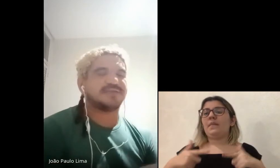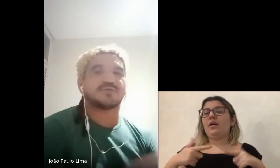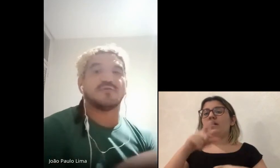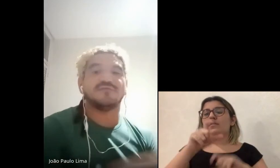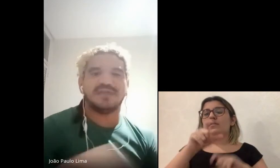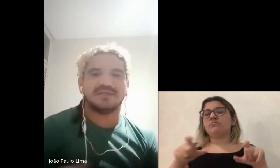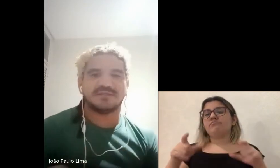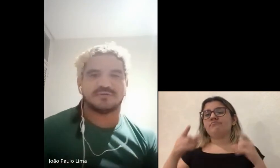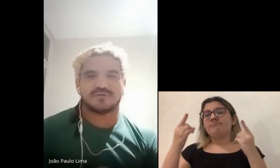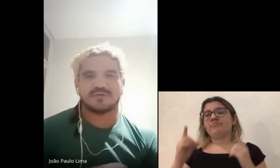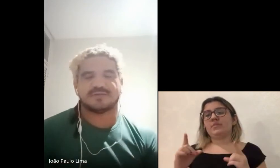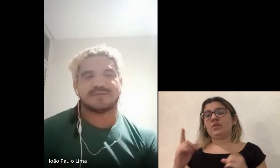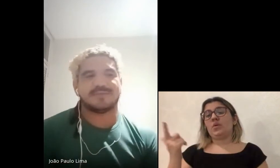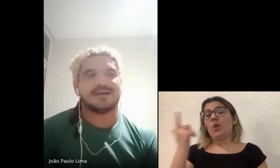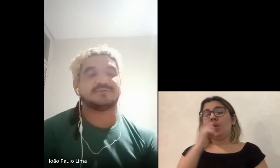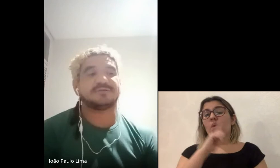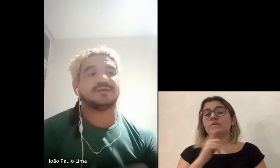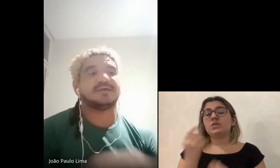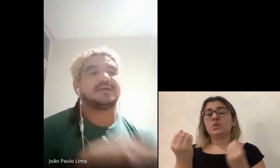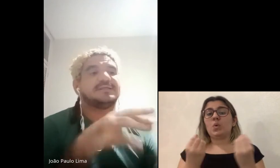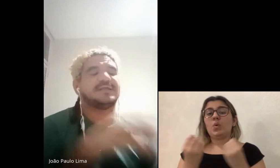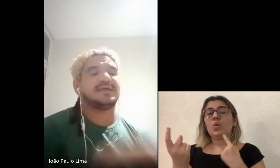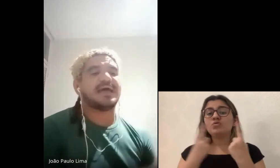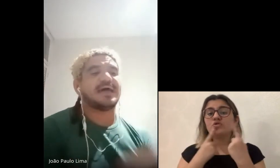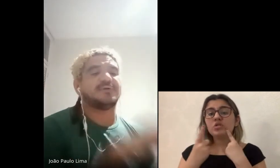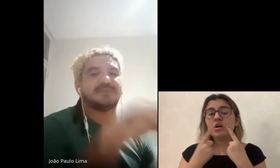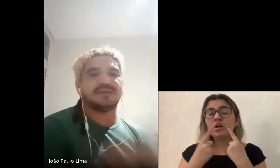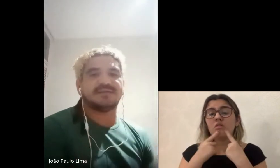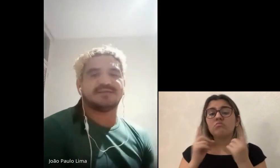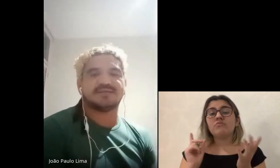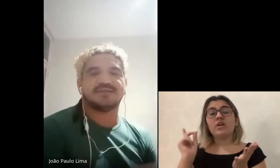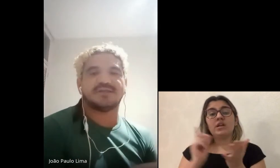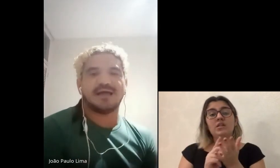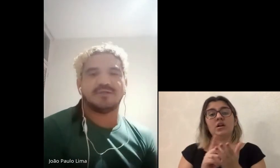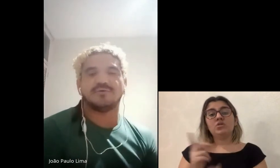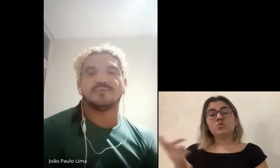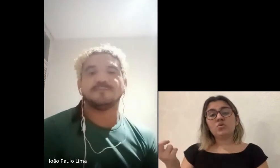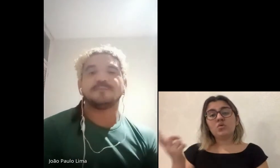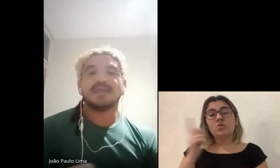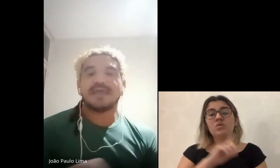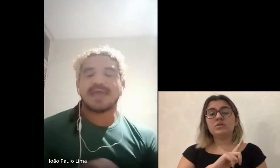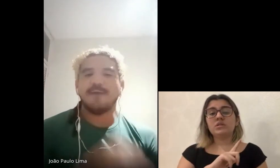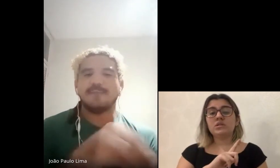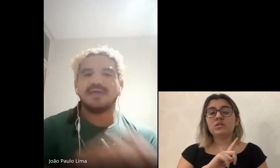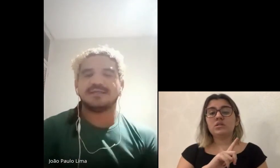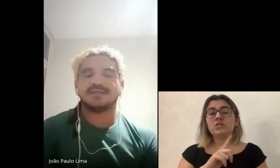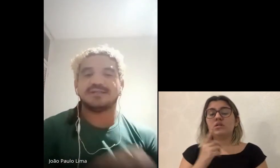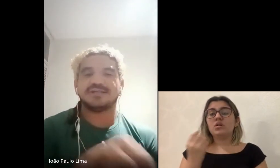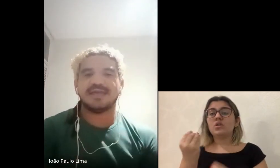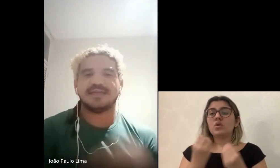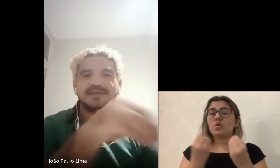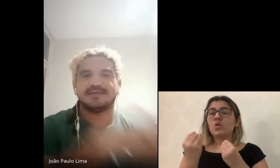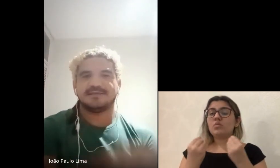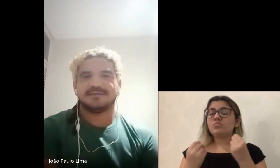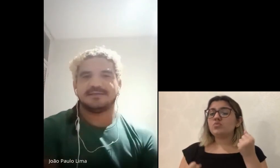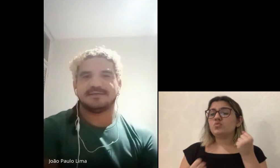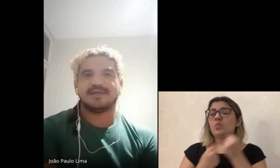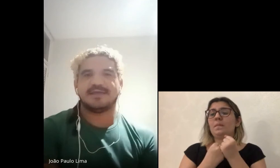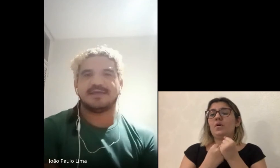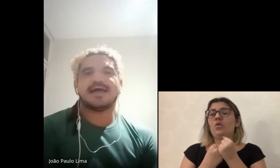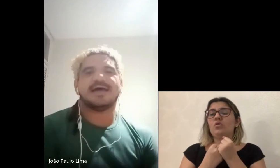esses convites dos nossos trabalhos, né? Ao estabelecer esse diálogo, realmente chegue,